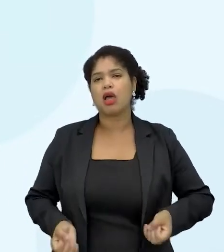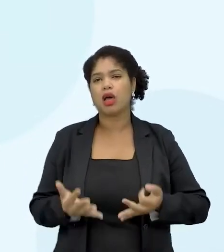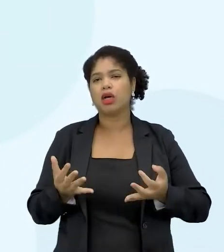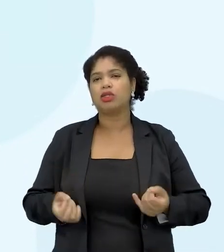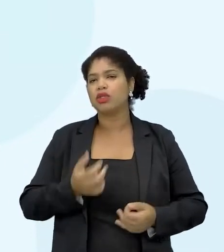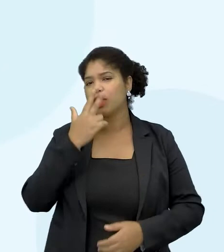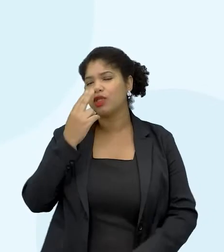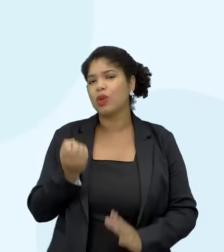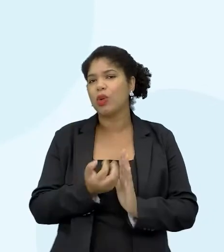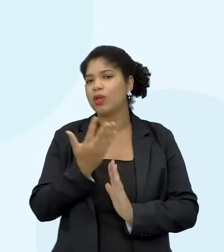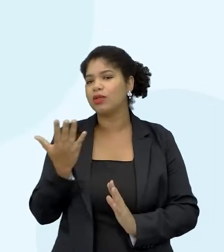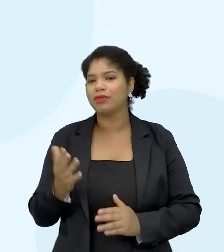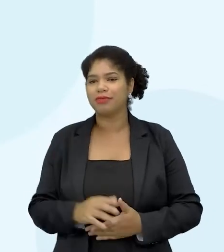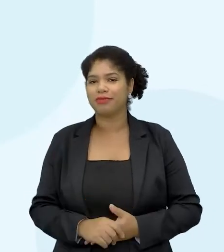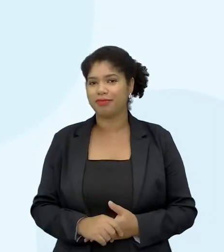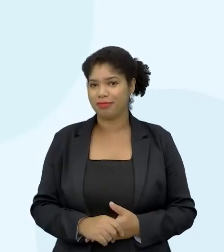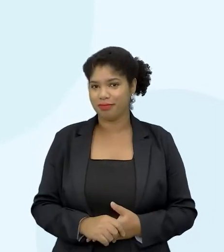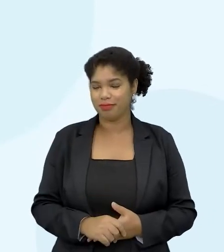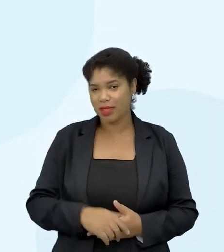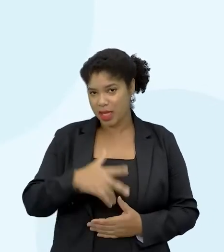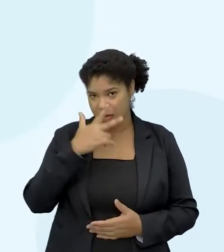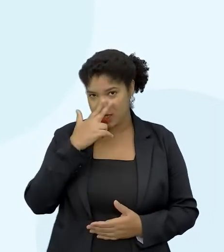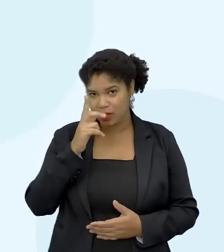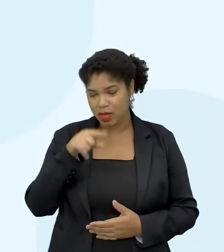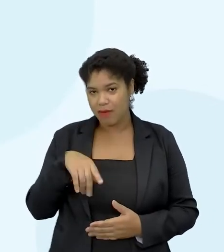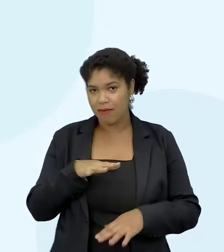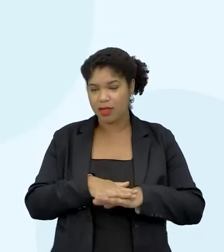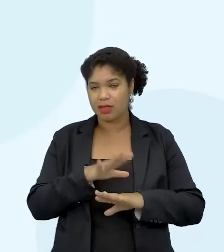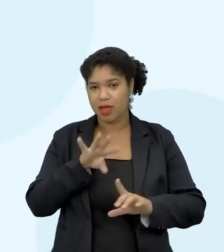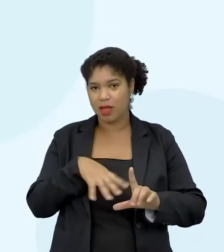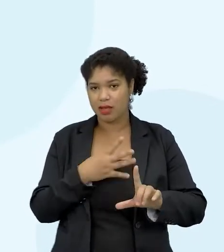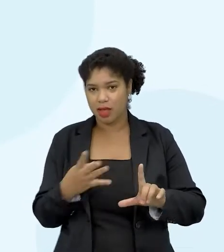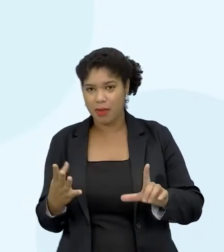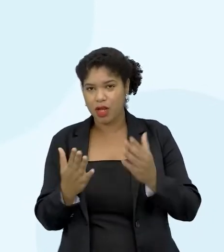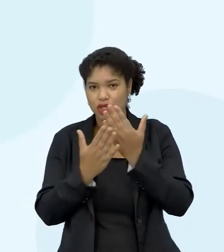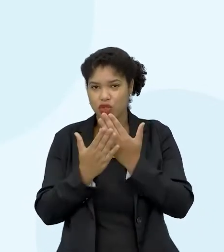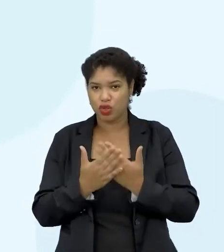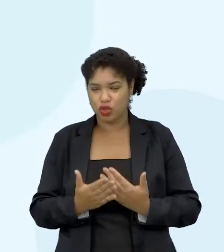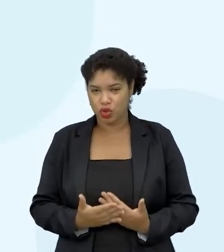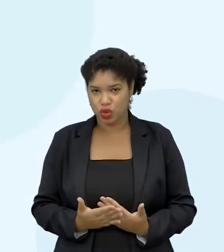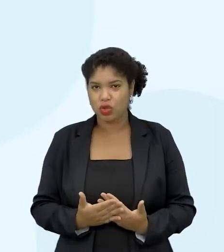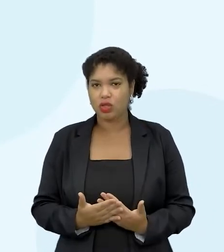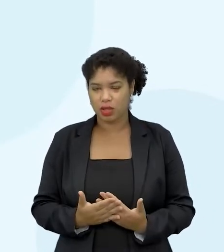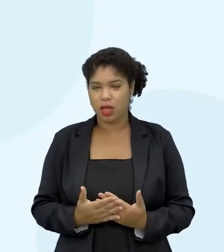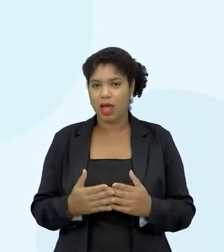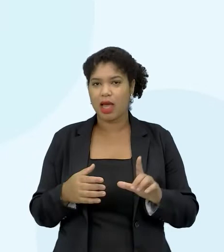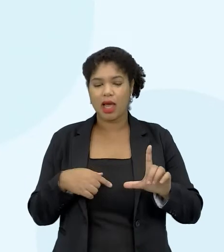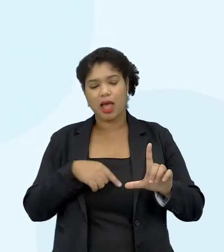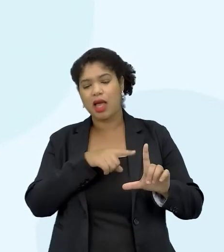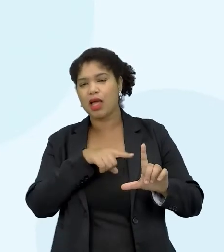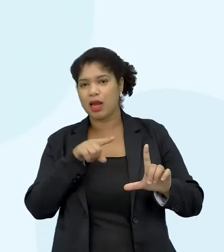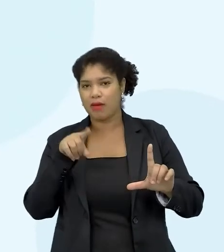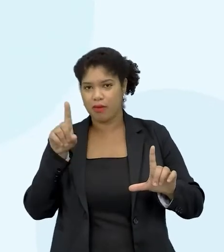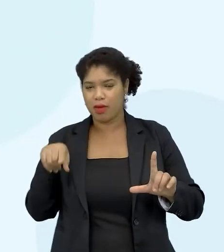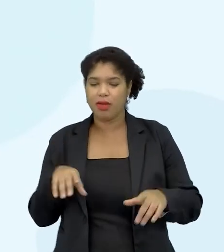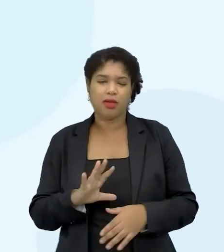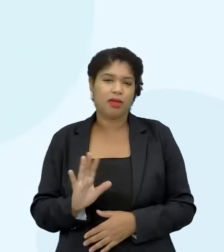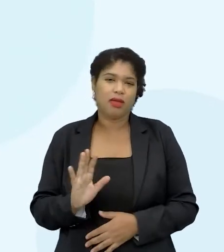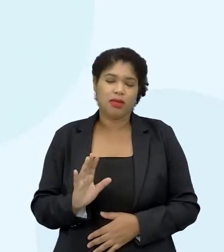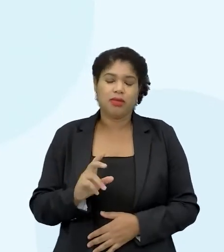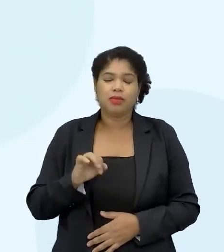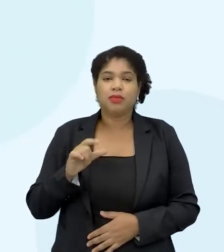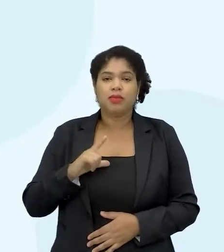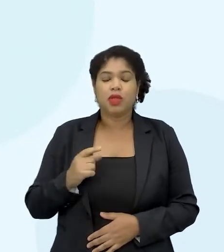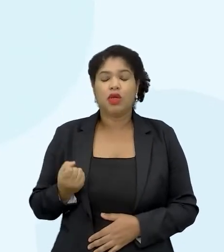isso de camiseta? Será que eu precisaria fazer a tabela e ficar estudando o gráfico? Não, né? Quando a gente tem um valor muito